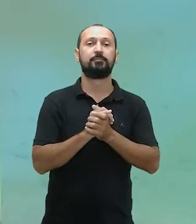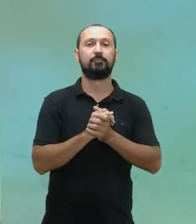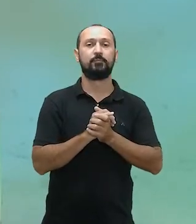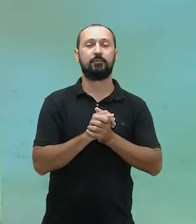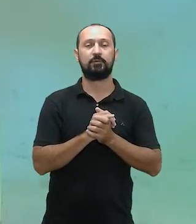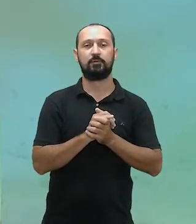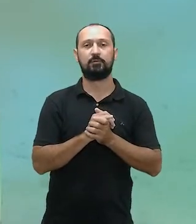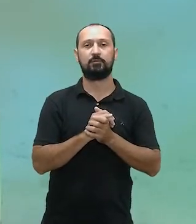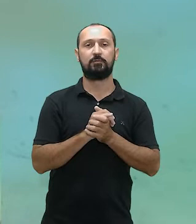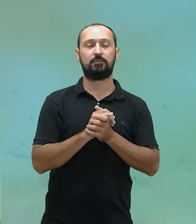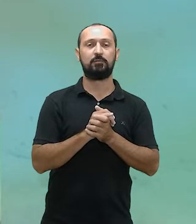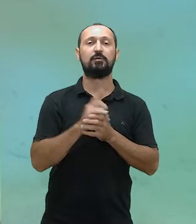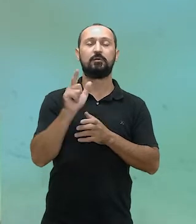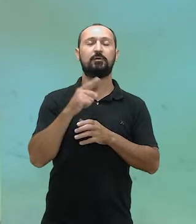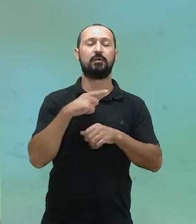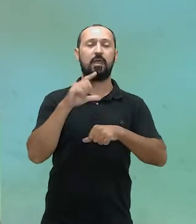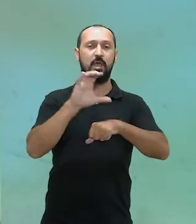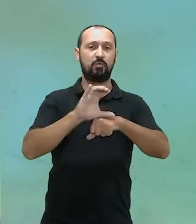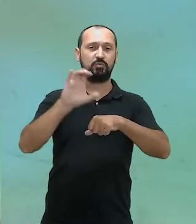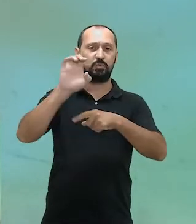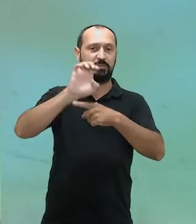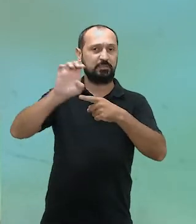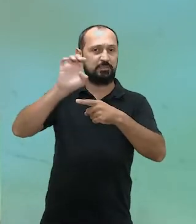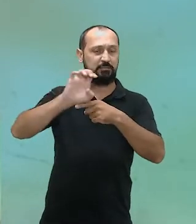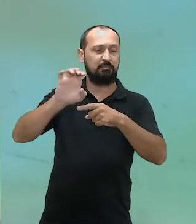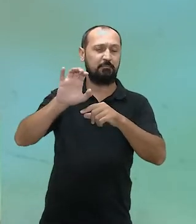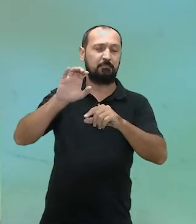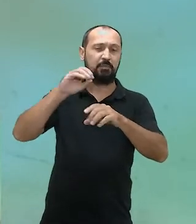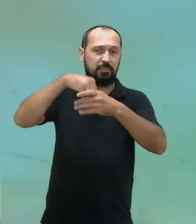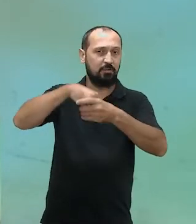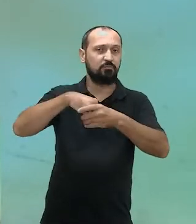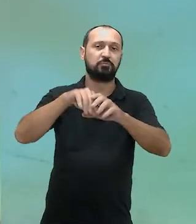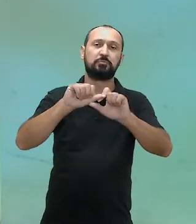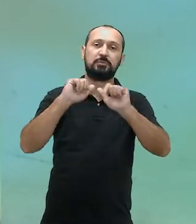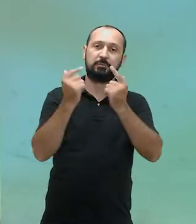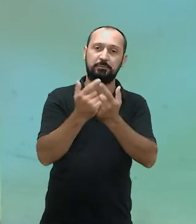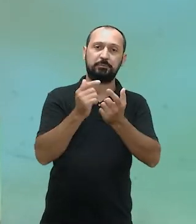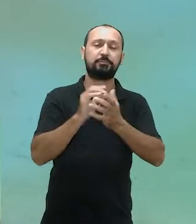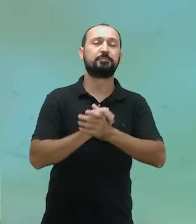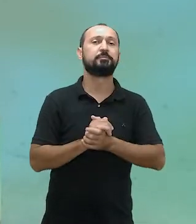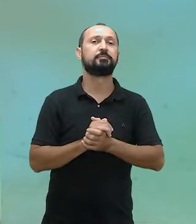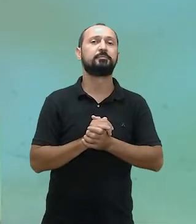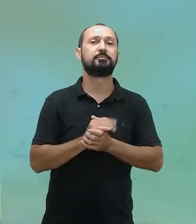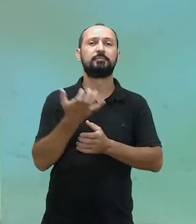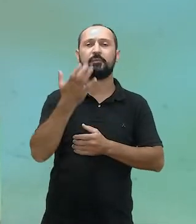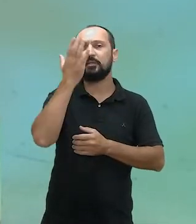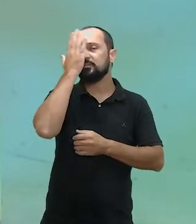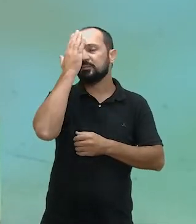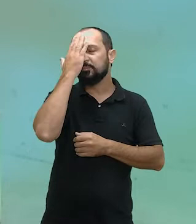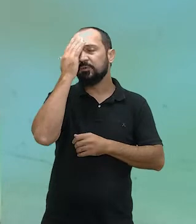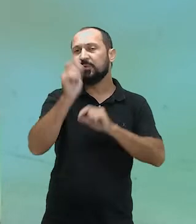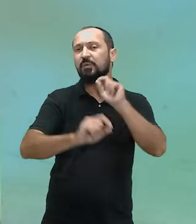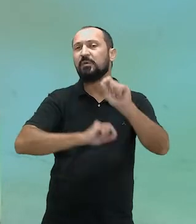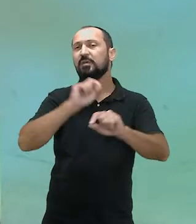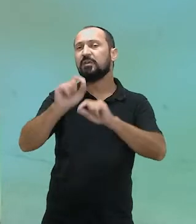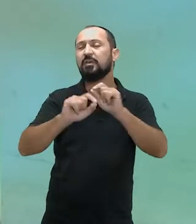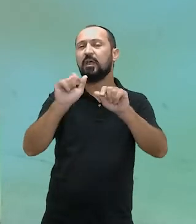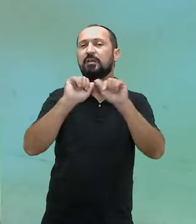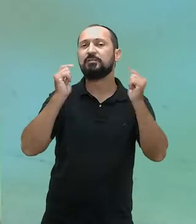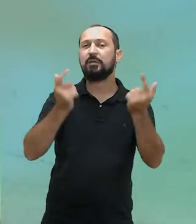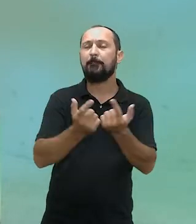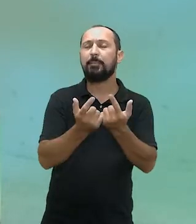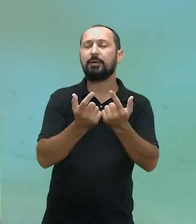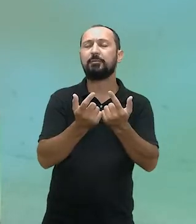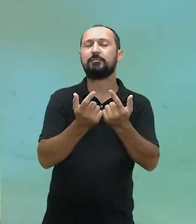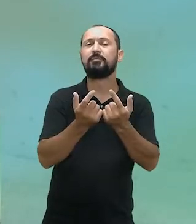que é a Constituição da Assembleia, a gente pode falar isso, sim, né? Então eu quero saber o que a Assembleia